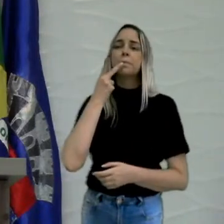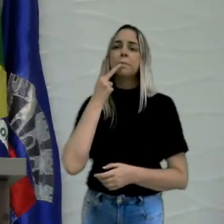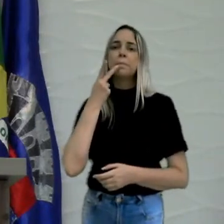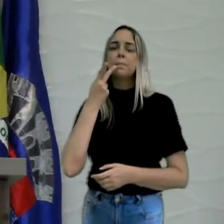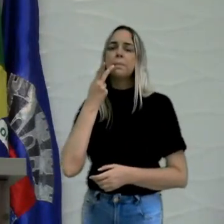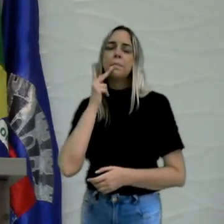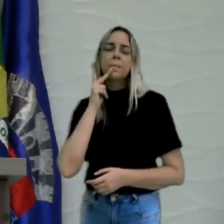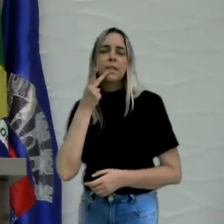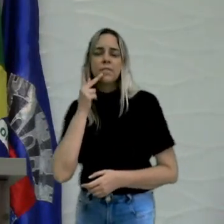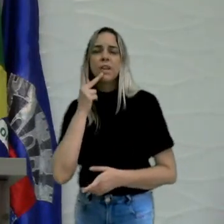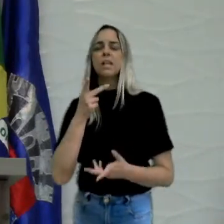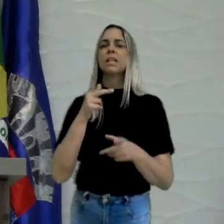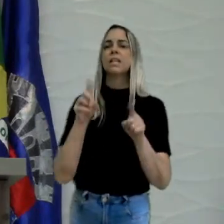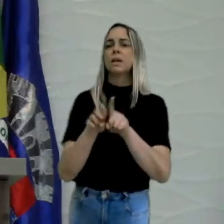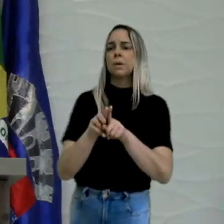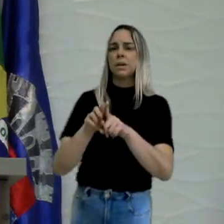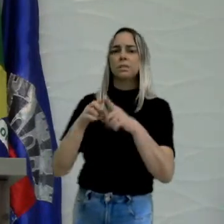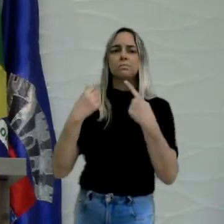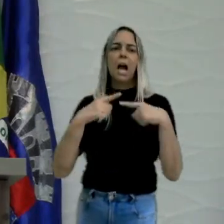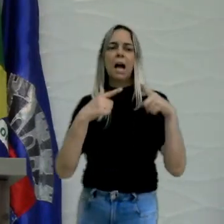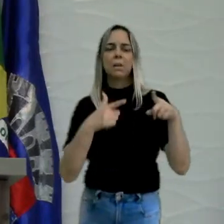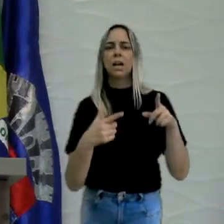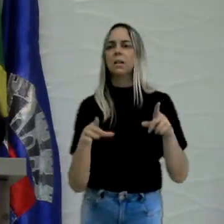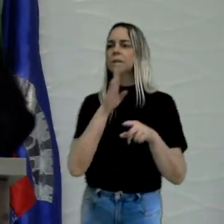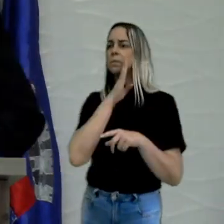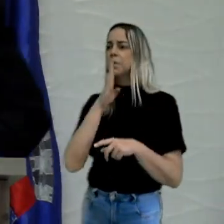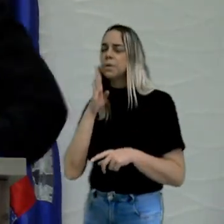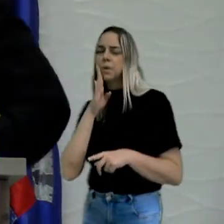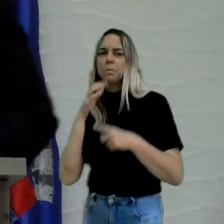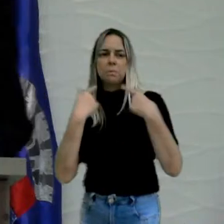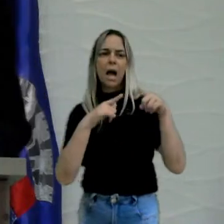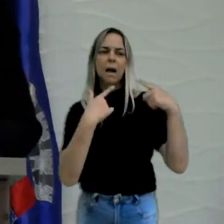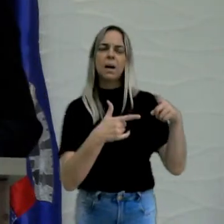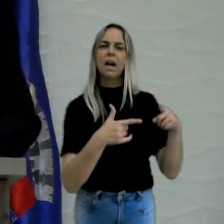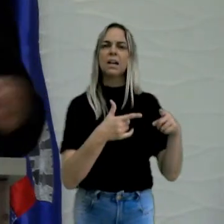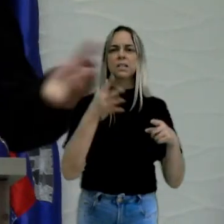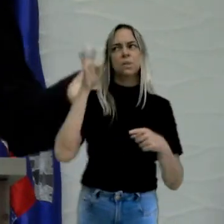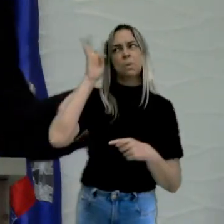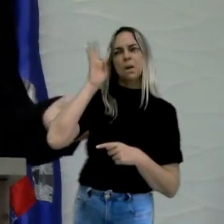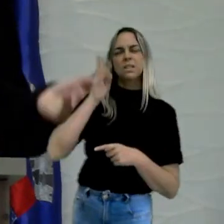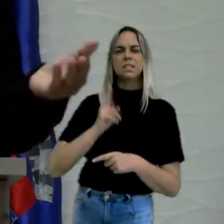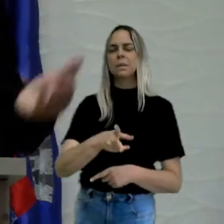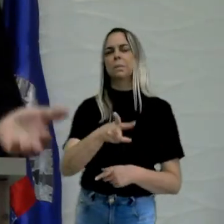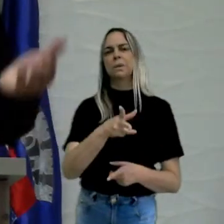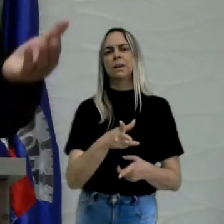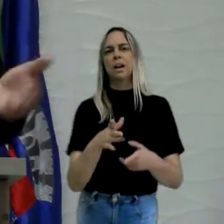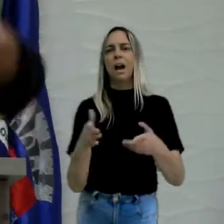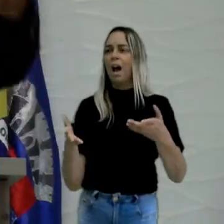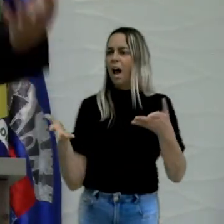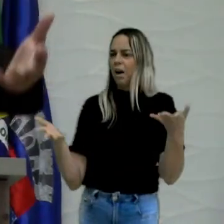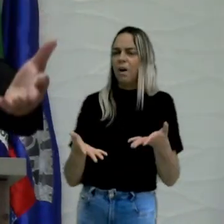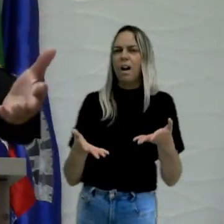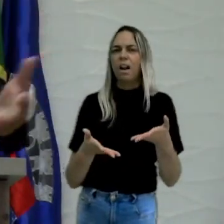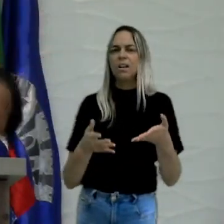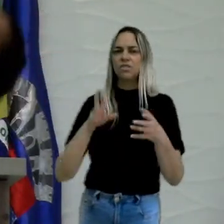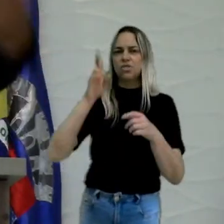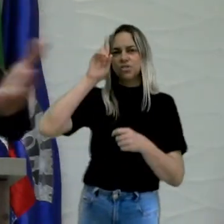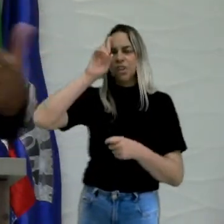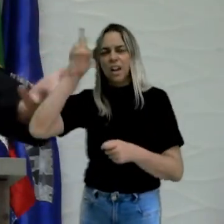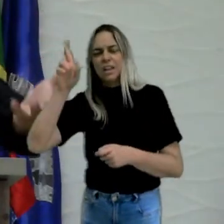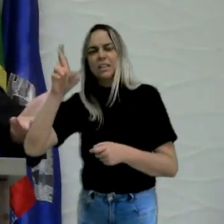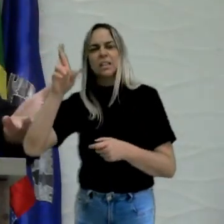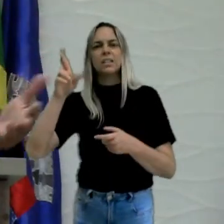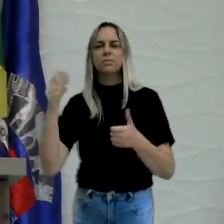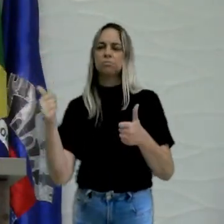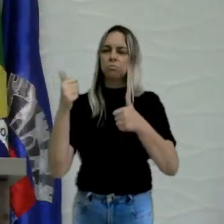toda quarta-feira. Bruno Braga, disse a macaca toda quarta-feira. Aí agora o rapaz, por que saiu, botaram o outro, para ver